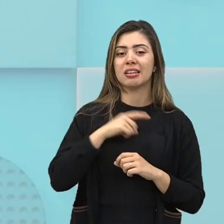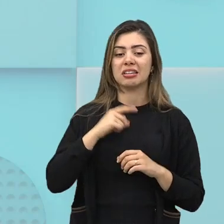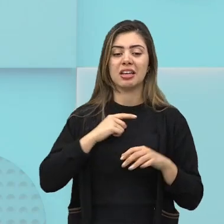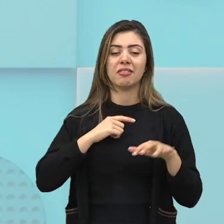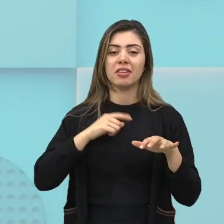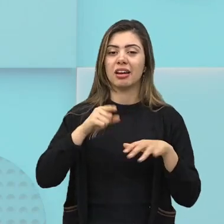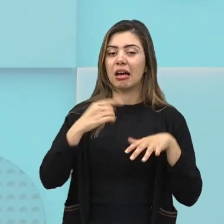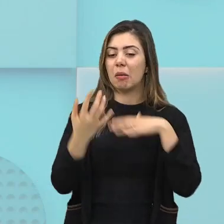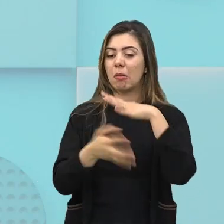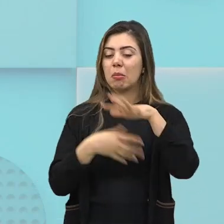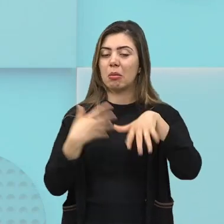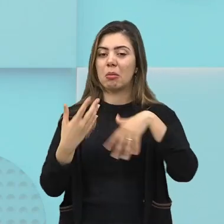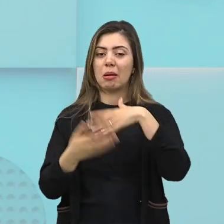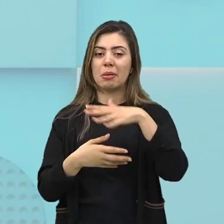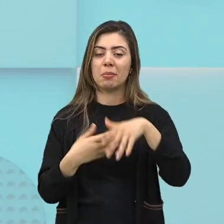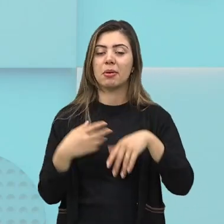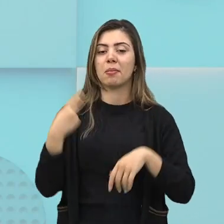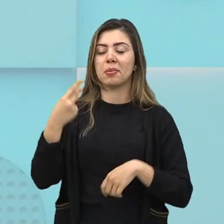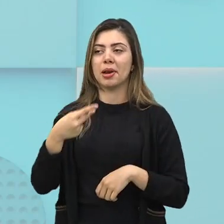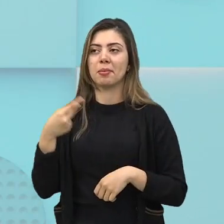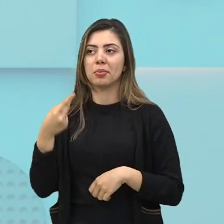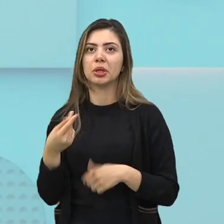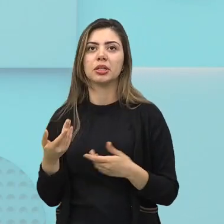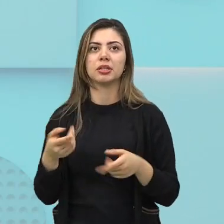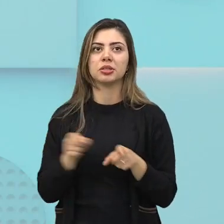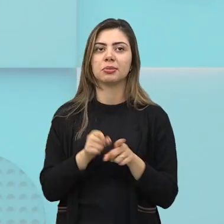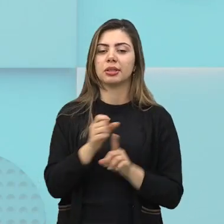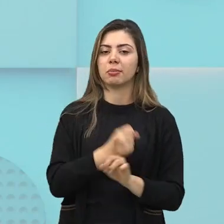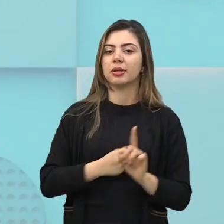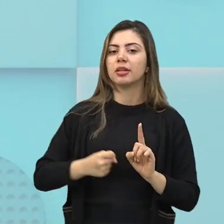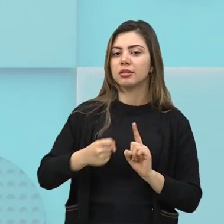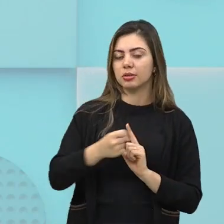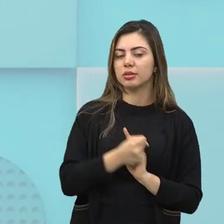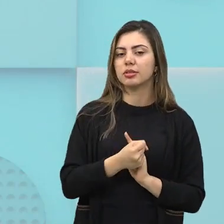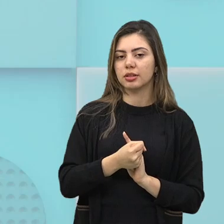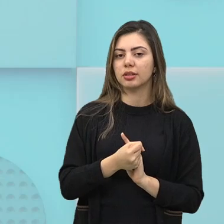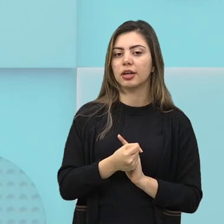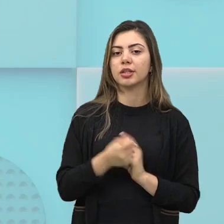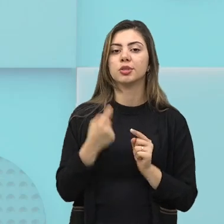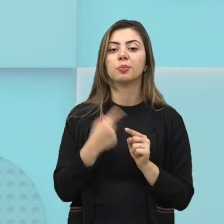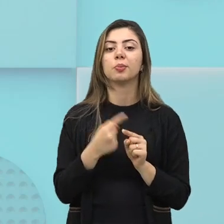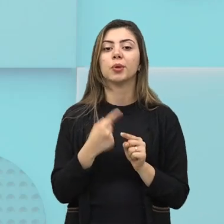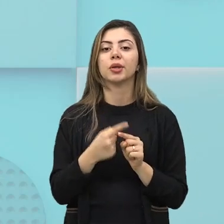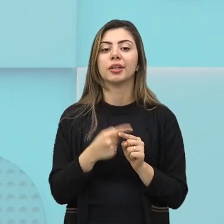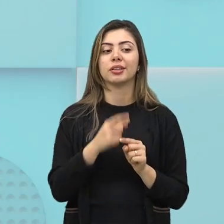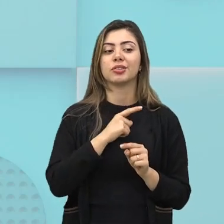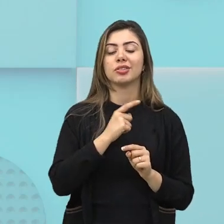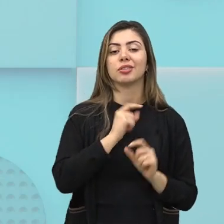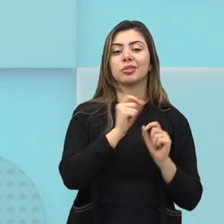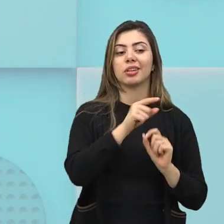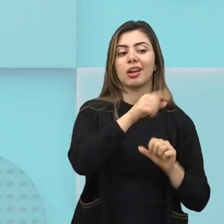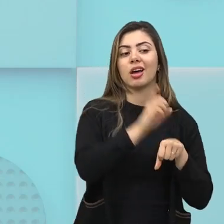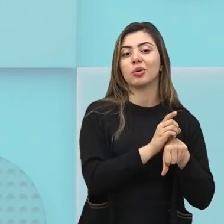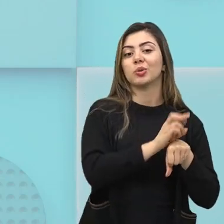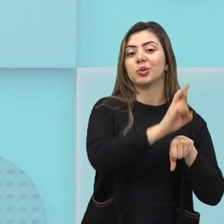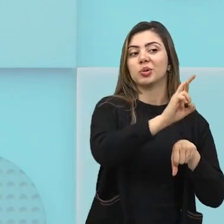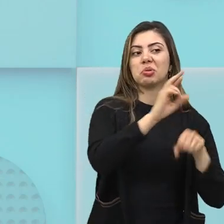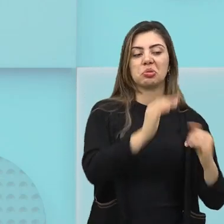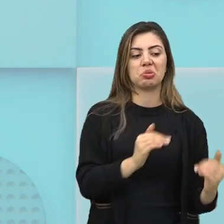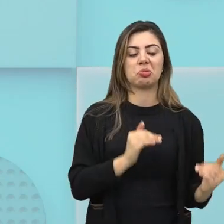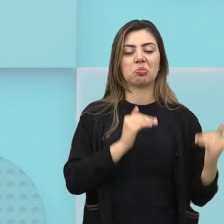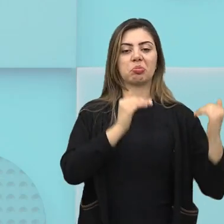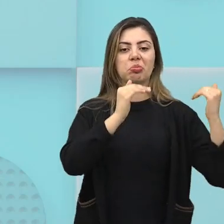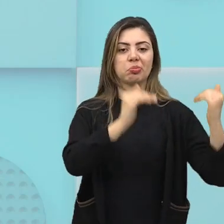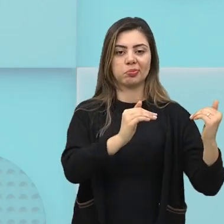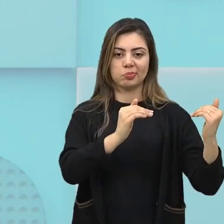na cidade, tanto política como social, causada aí pela autoridade, pela tirania